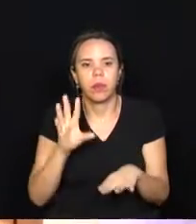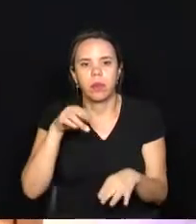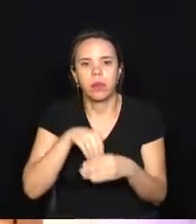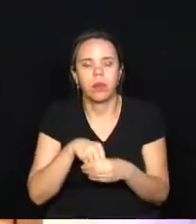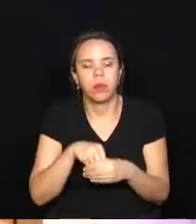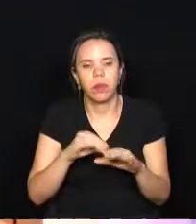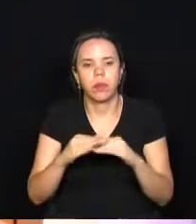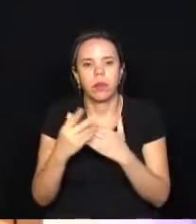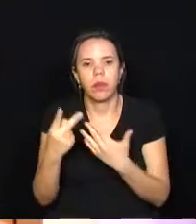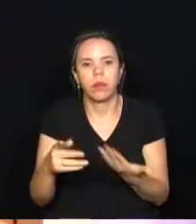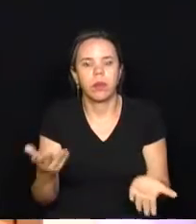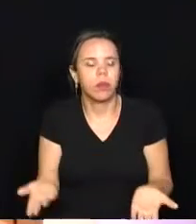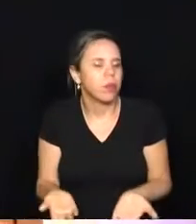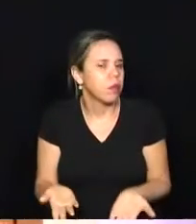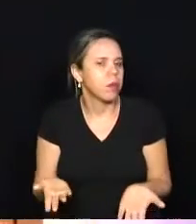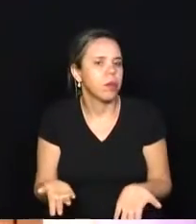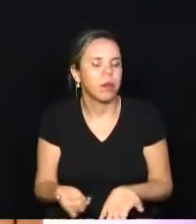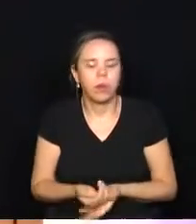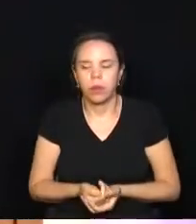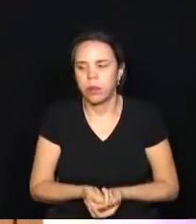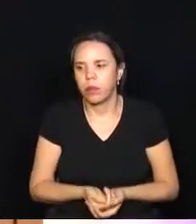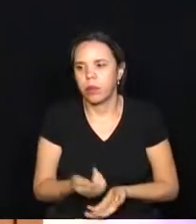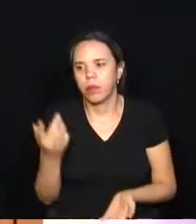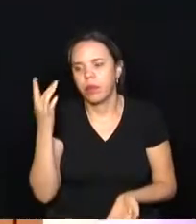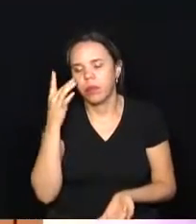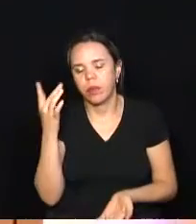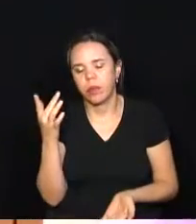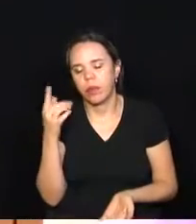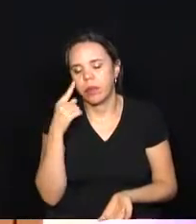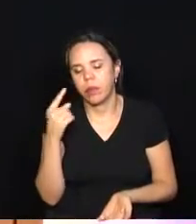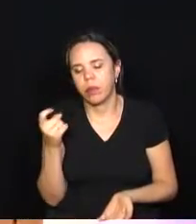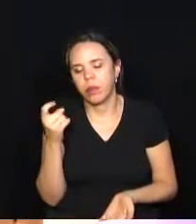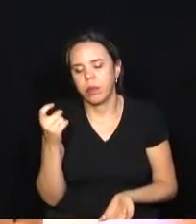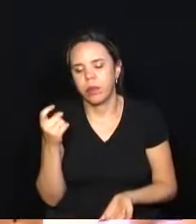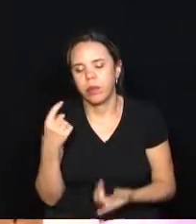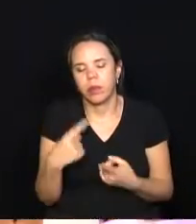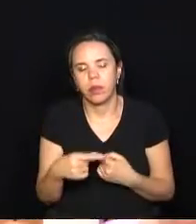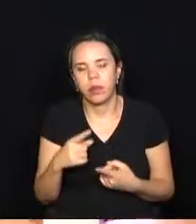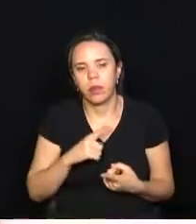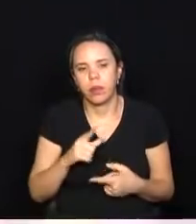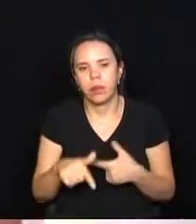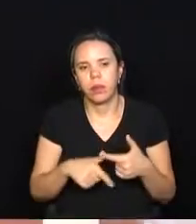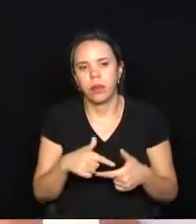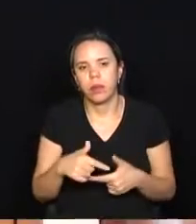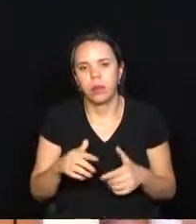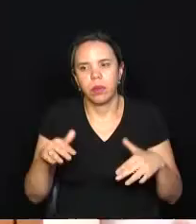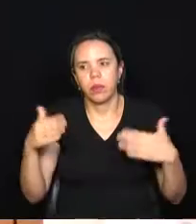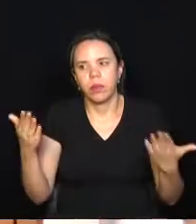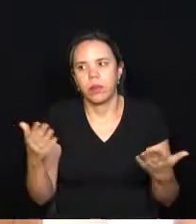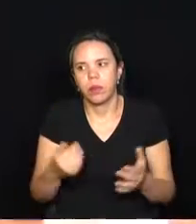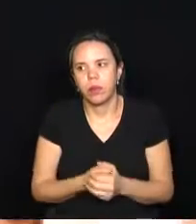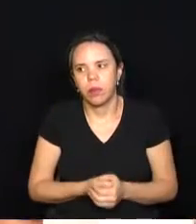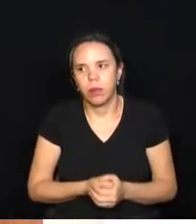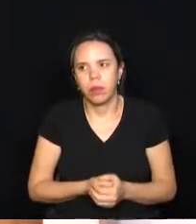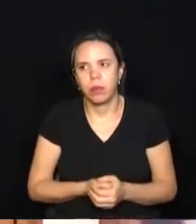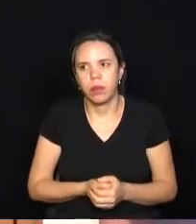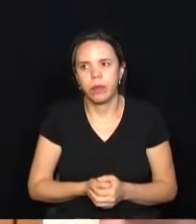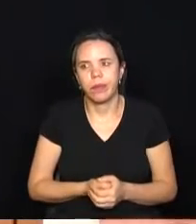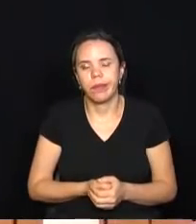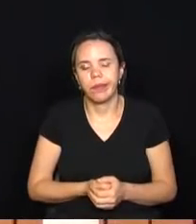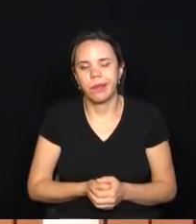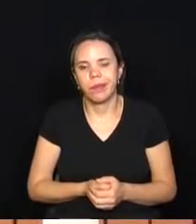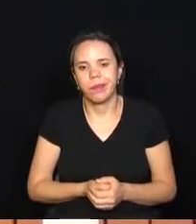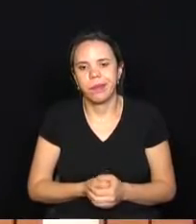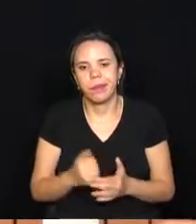dela. Aí, eu acho muito interessante, porque existem trabalhos fora daqui, tá, que